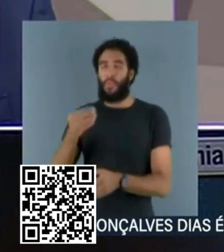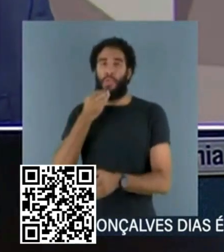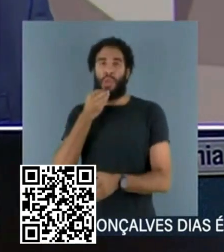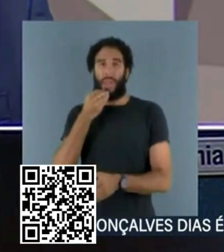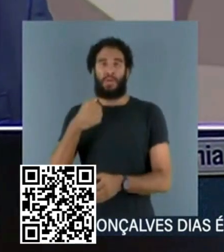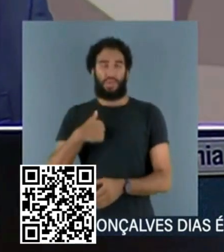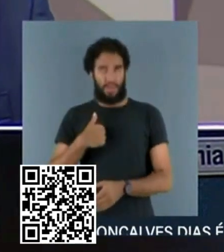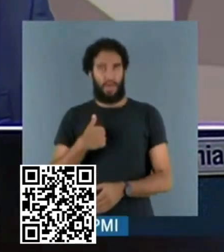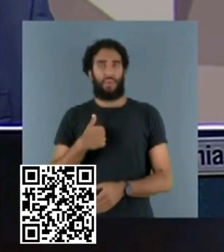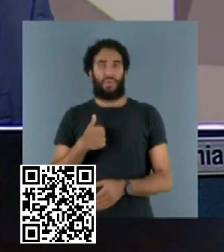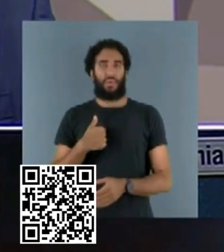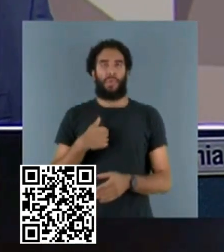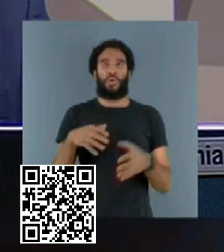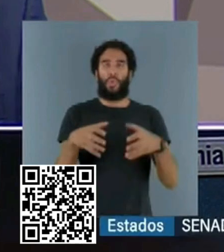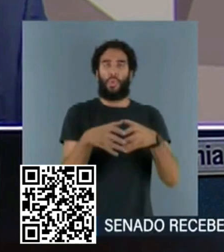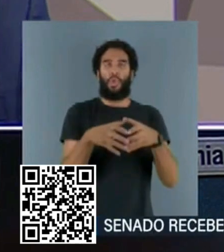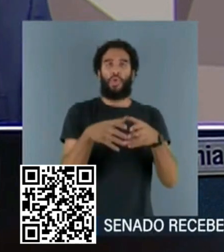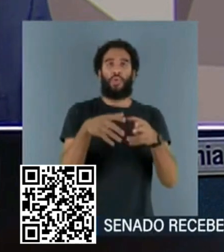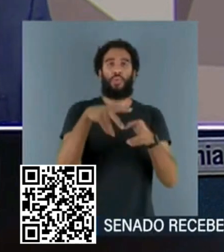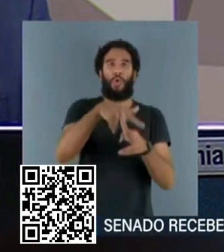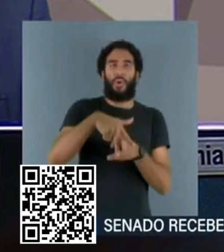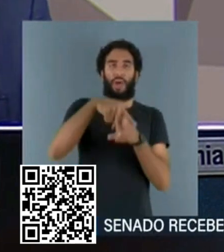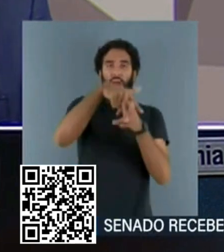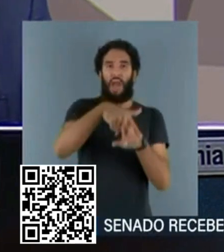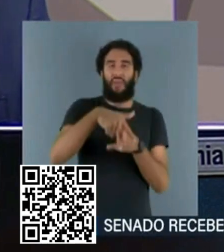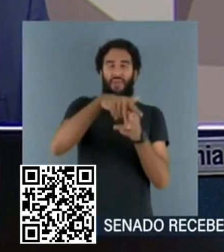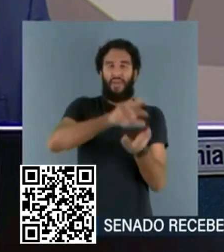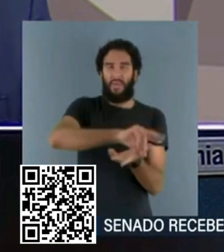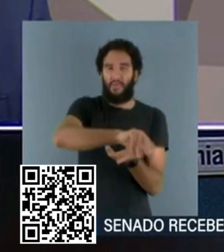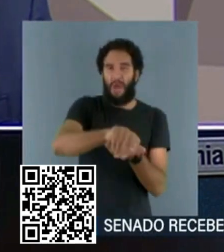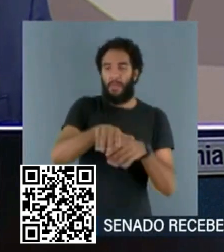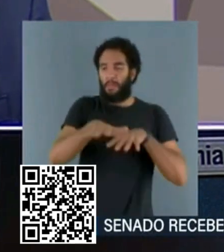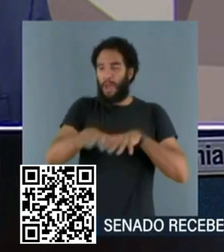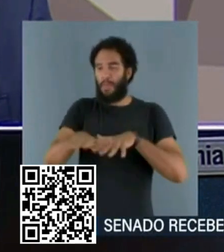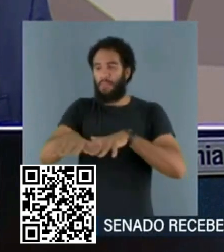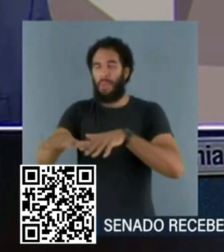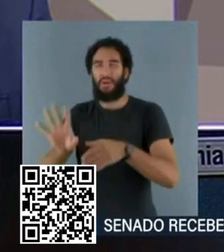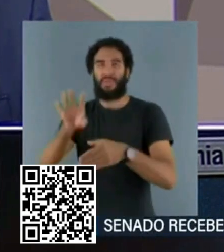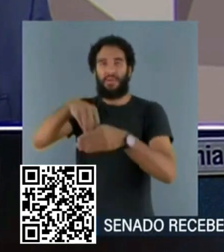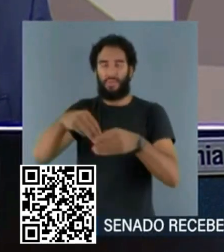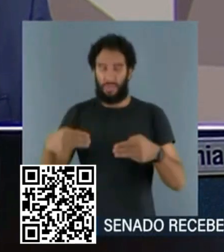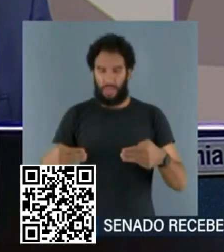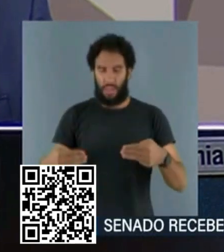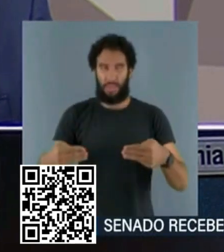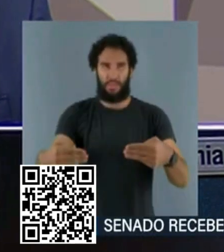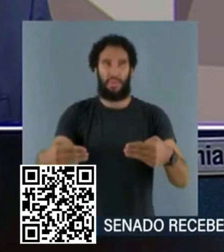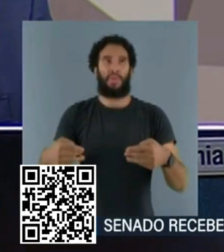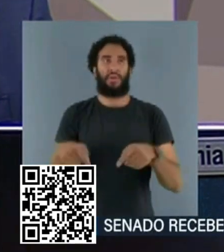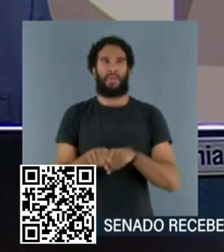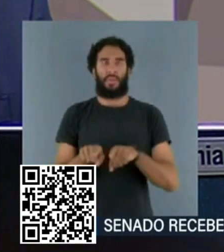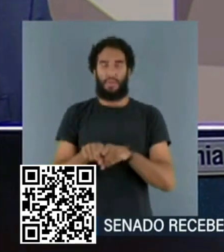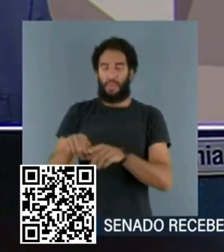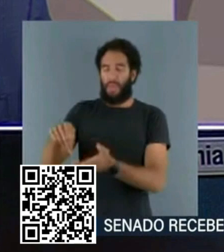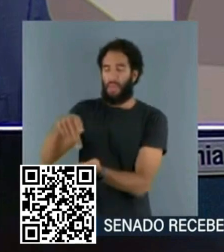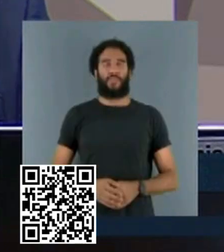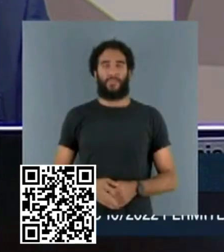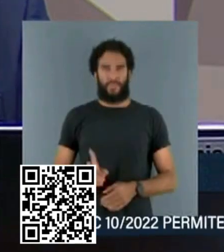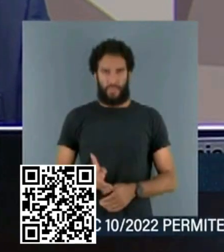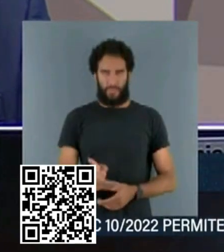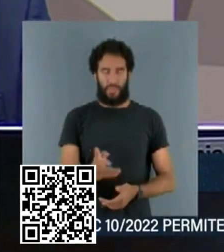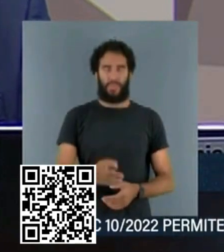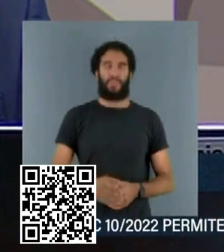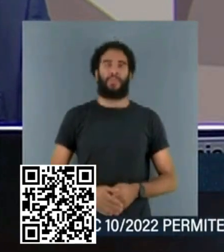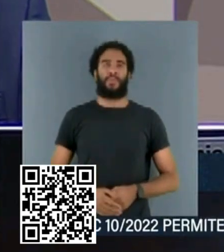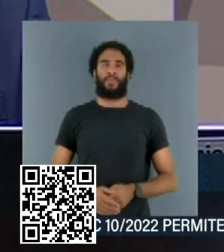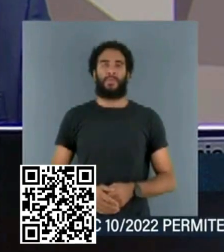comandei a cavalaria e a tropa em centenas de manifestações e solenidades na Esplanada e na Praça dos Três Poderes. A